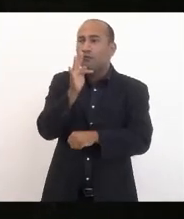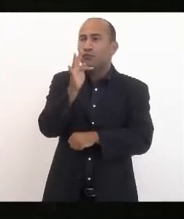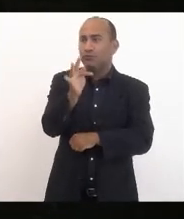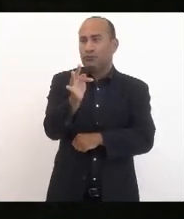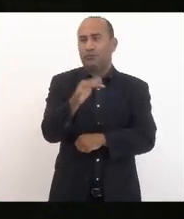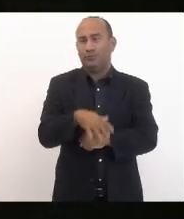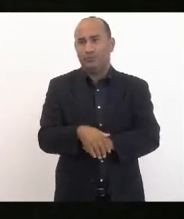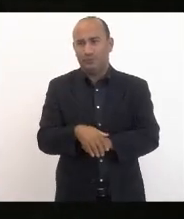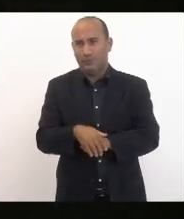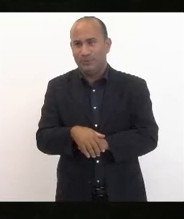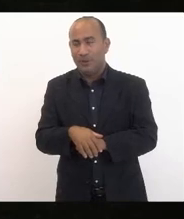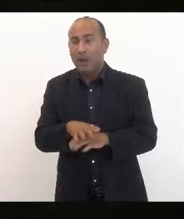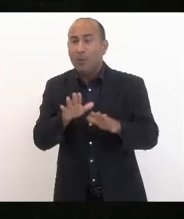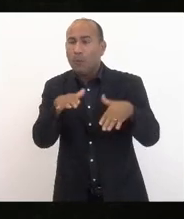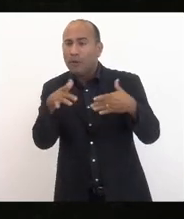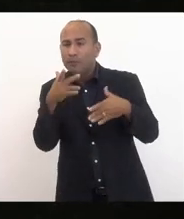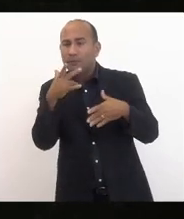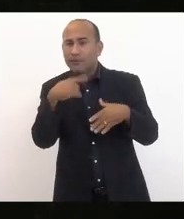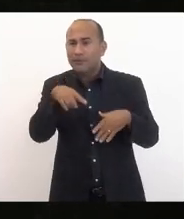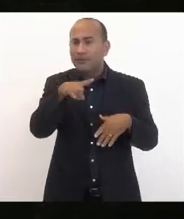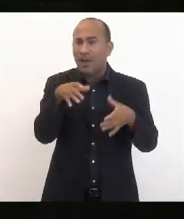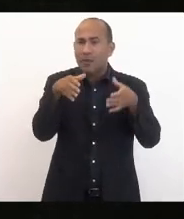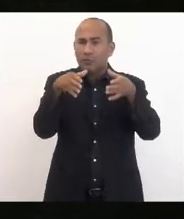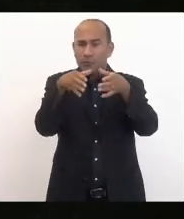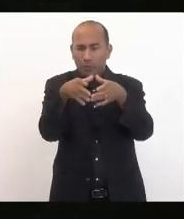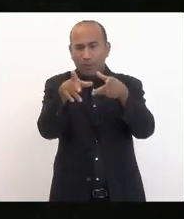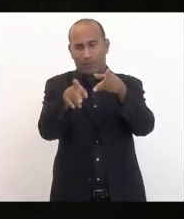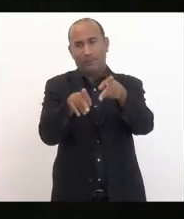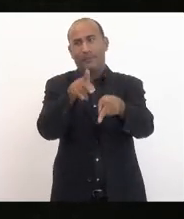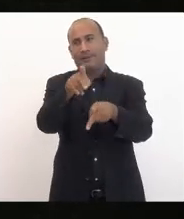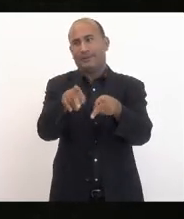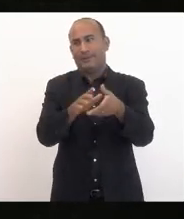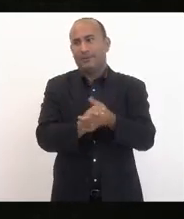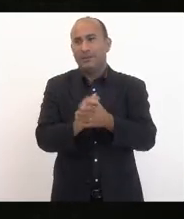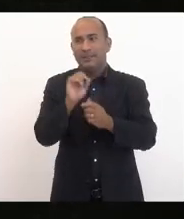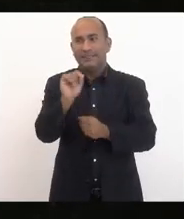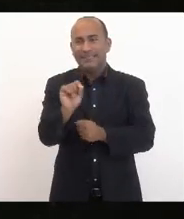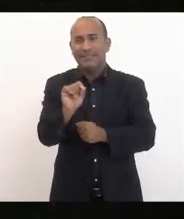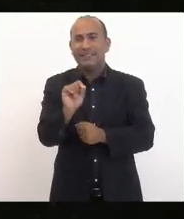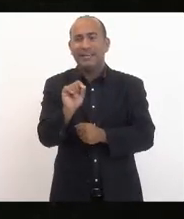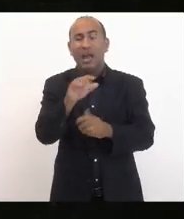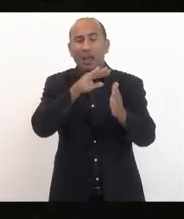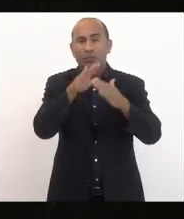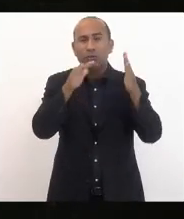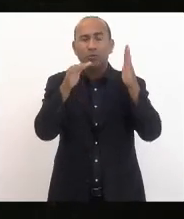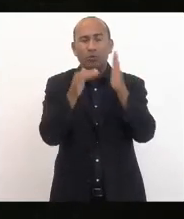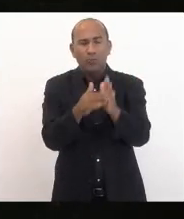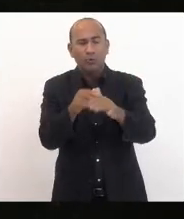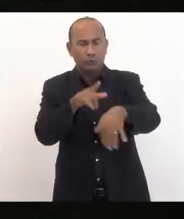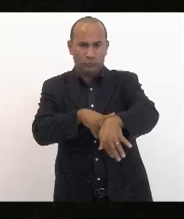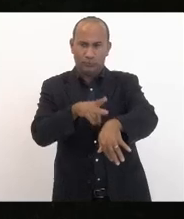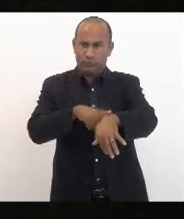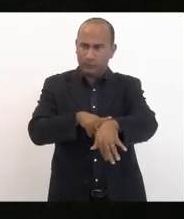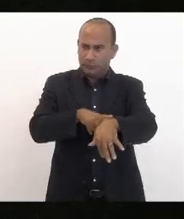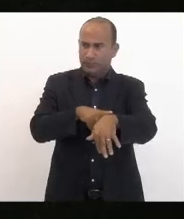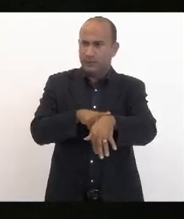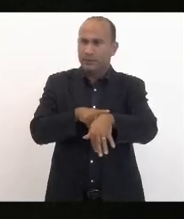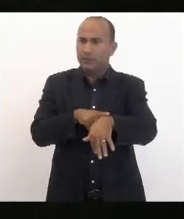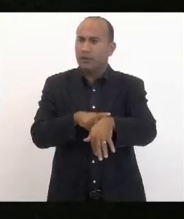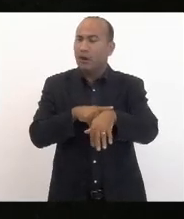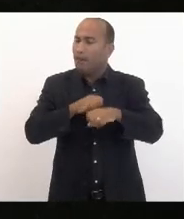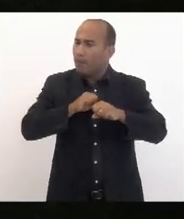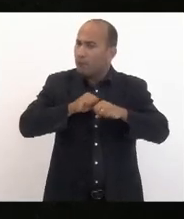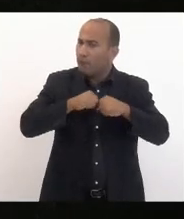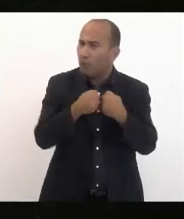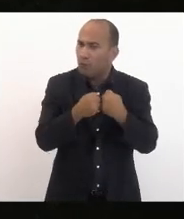futuro. Então, quando você tem um grupo populacional que, em todos os aspectos, por